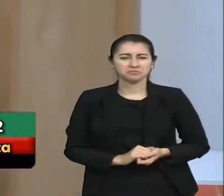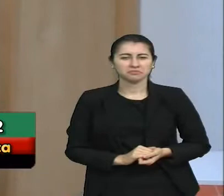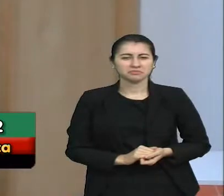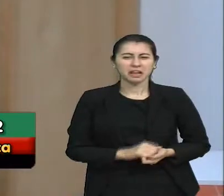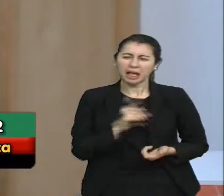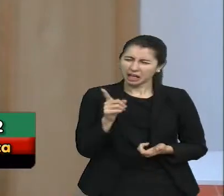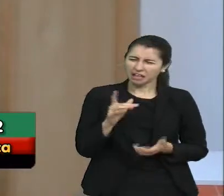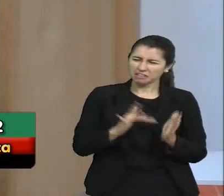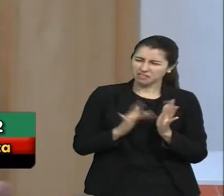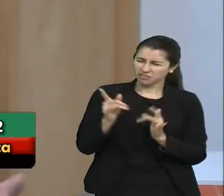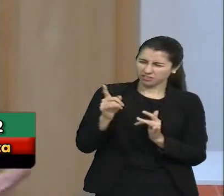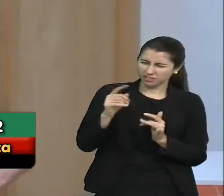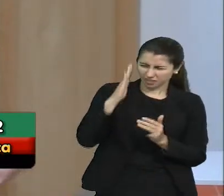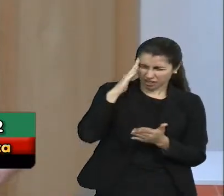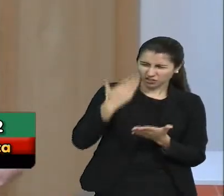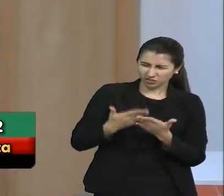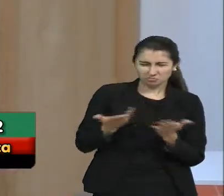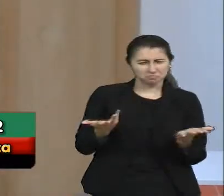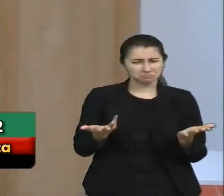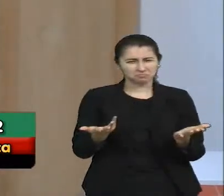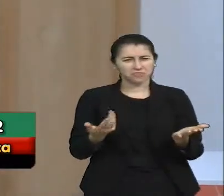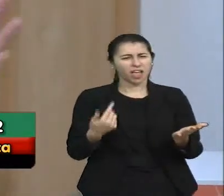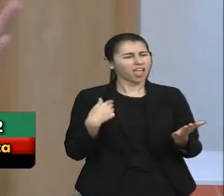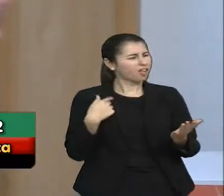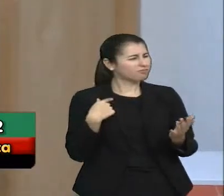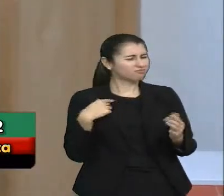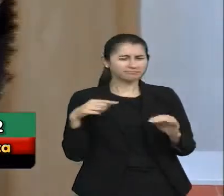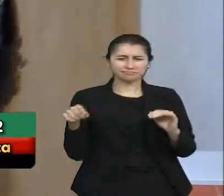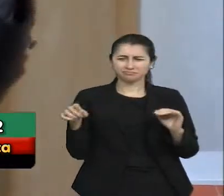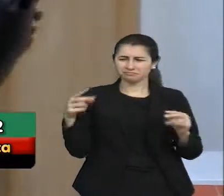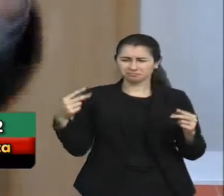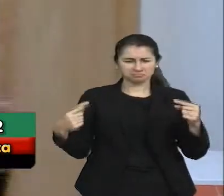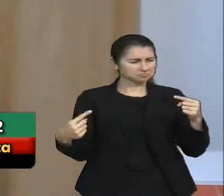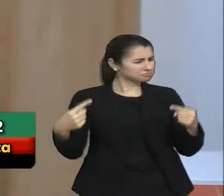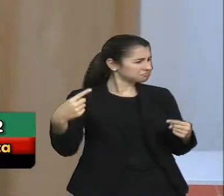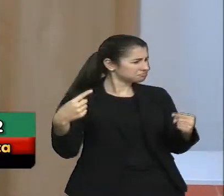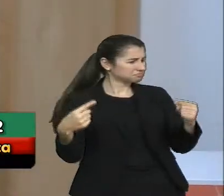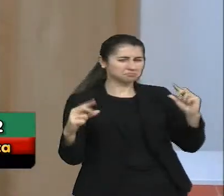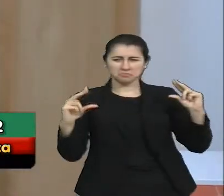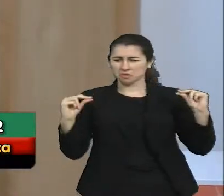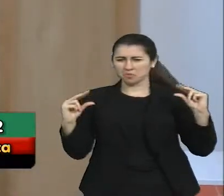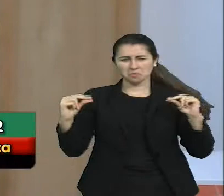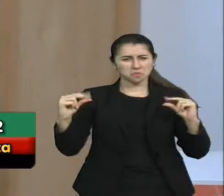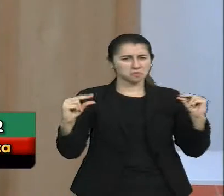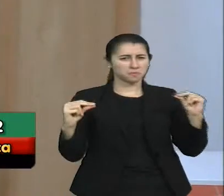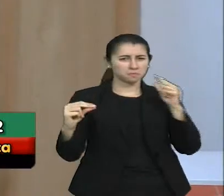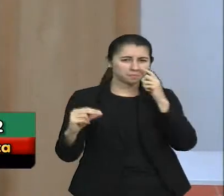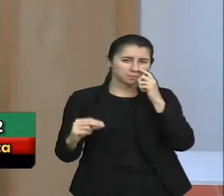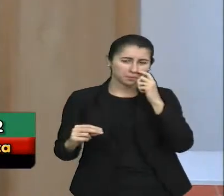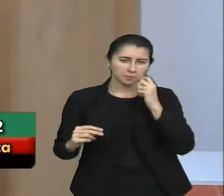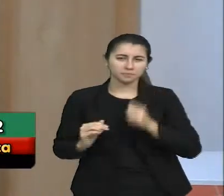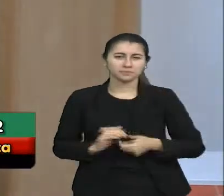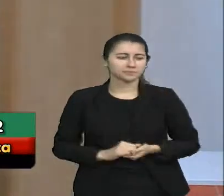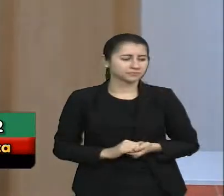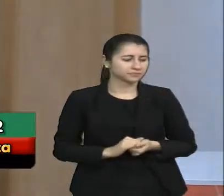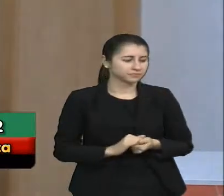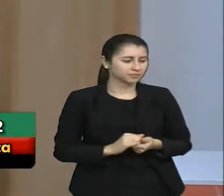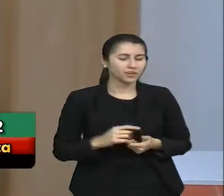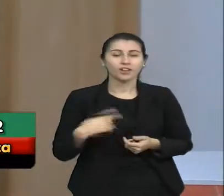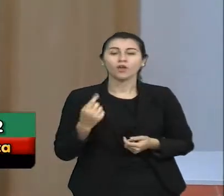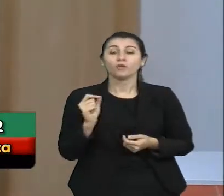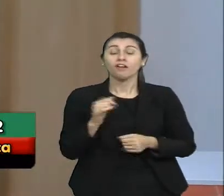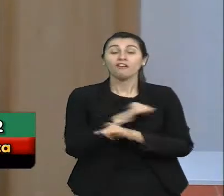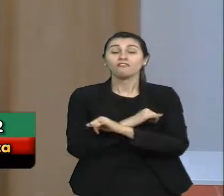Deus. Né? Ou seja, e o padre ali escutando, resumindo, é o que a gente fala quando falamos de